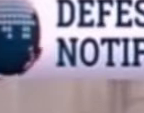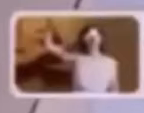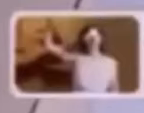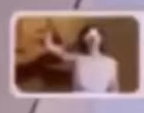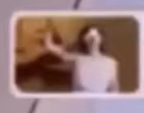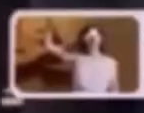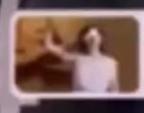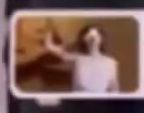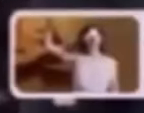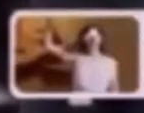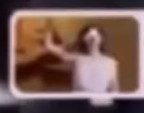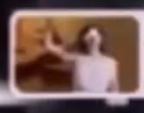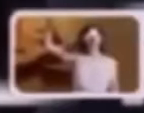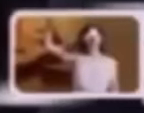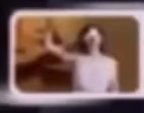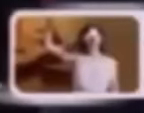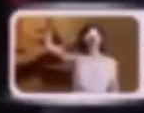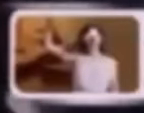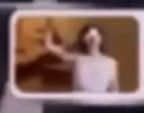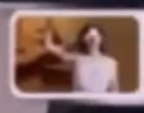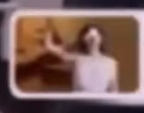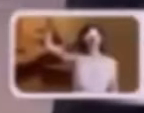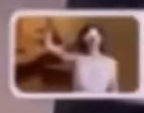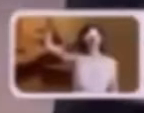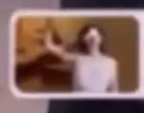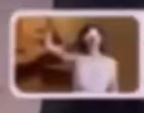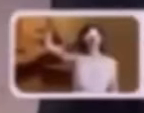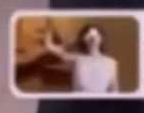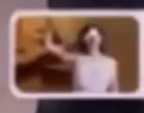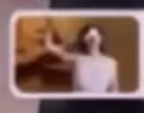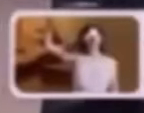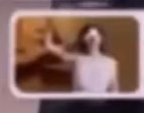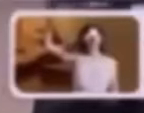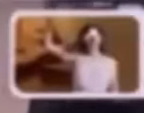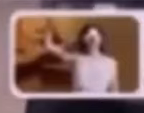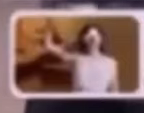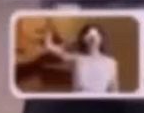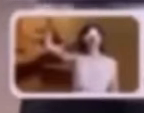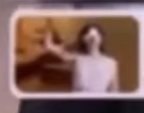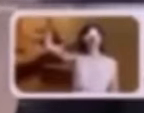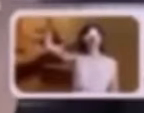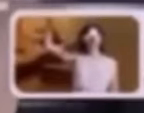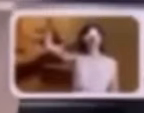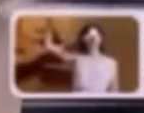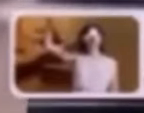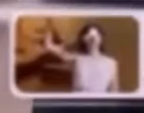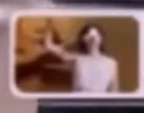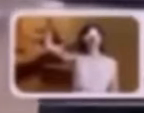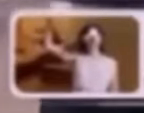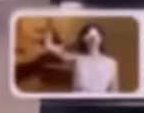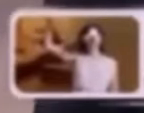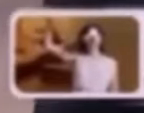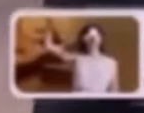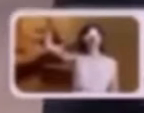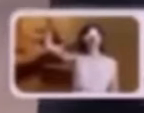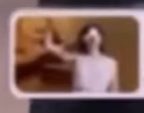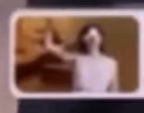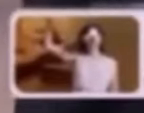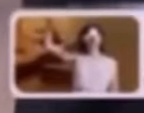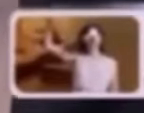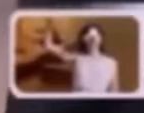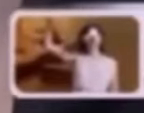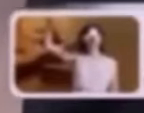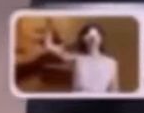nação onde o julgamento seja feito eh de modo mais sumário e sem o mesmo tipo de garantias para o